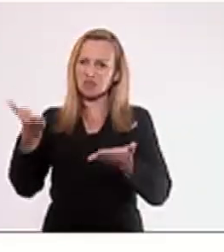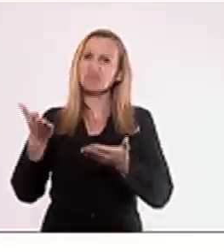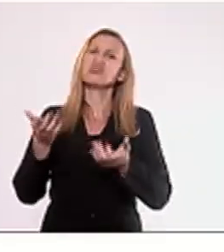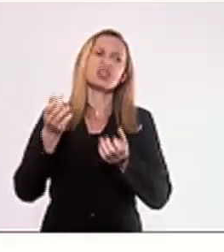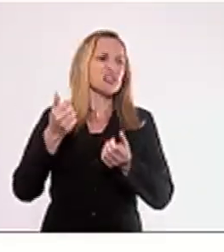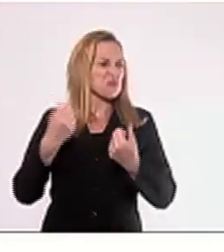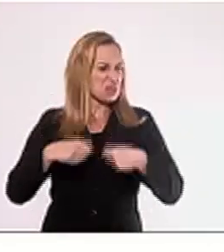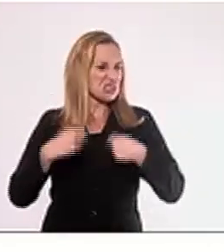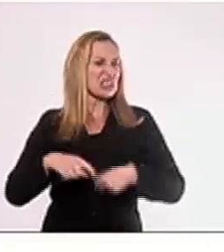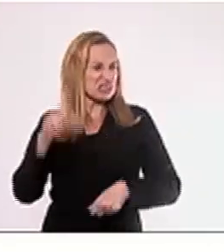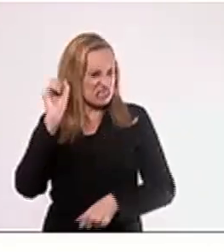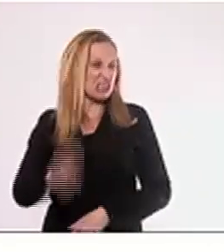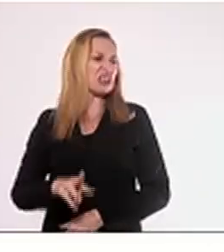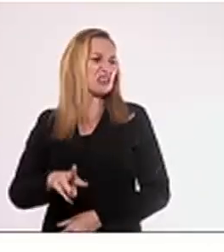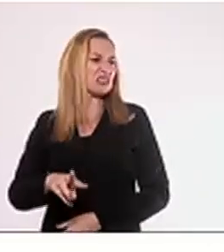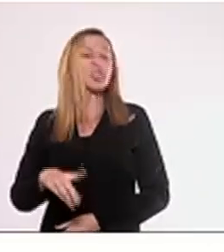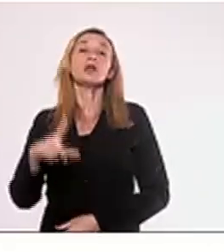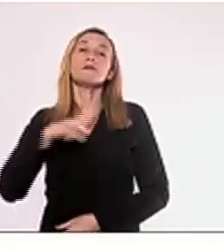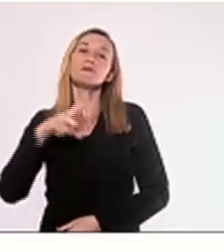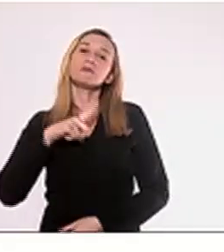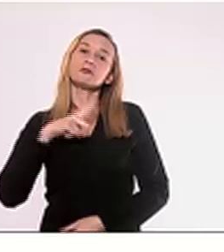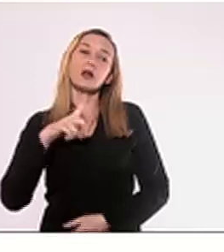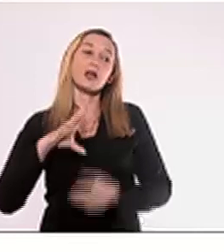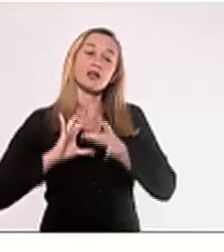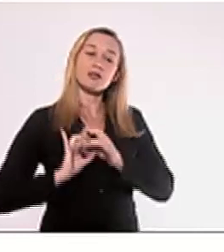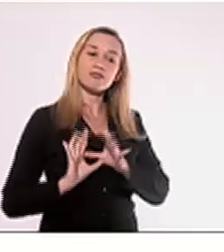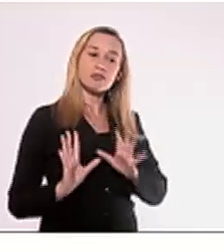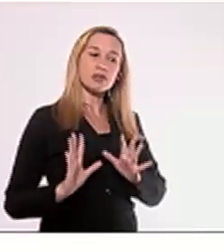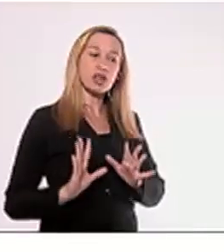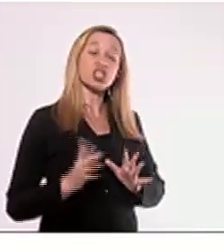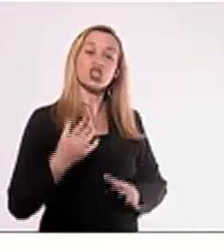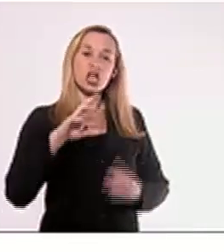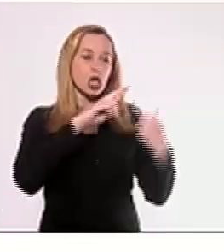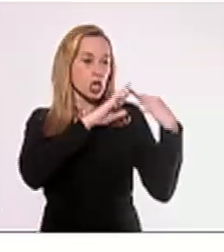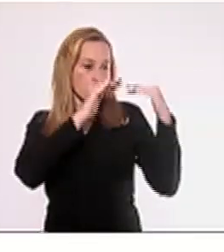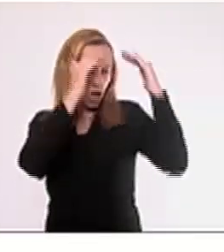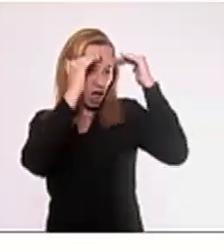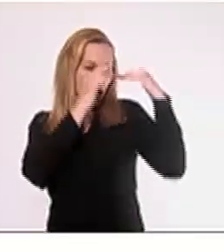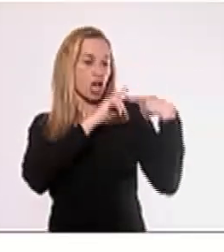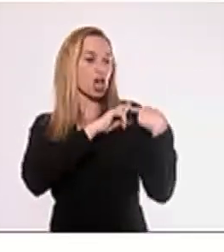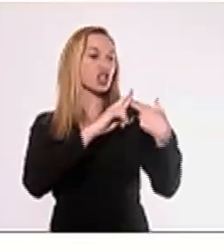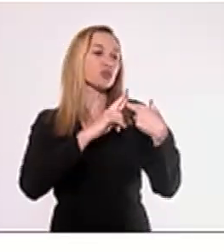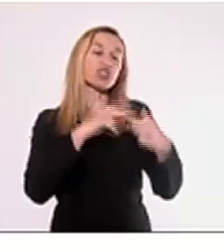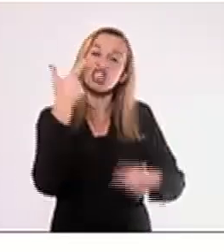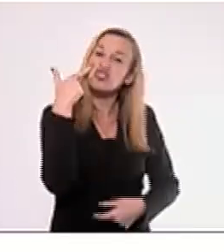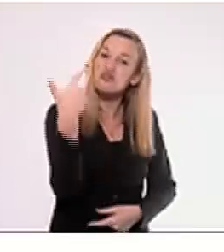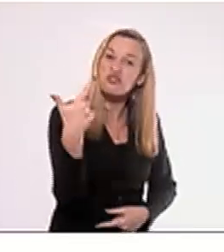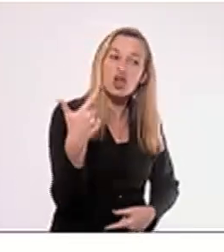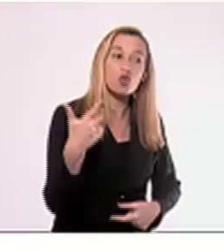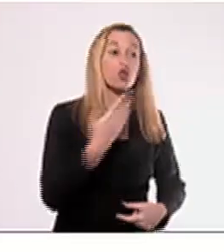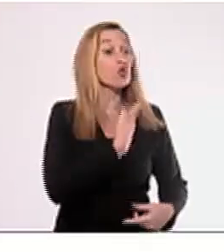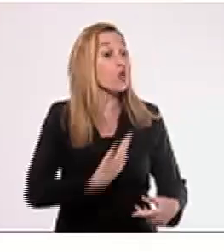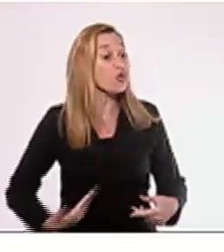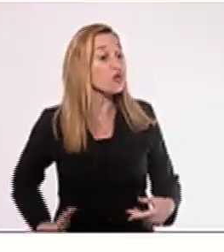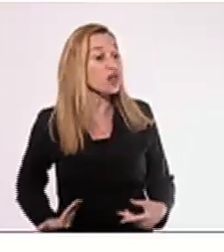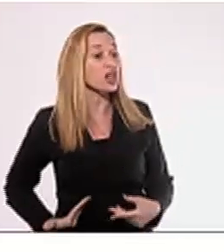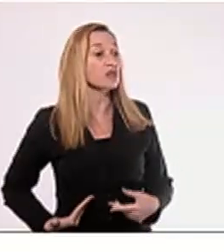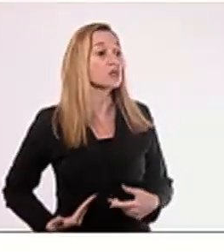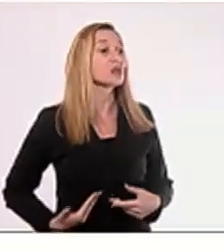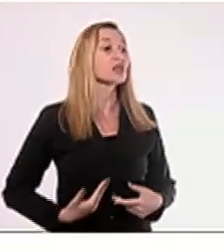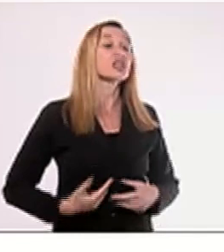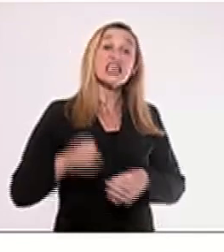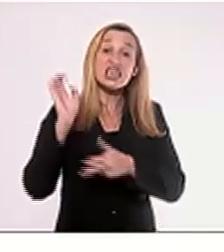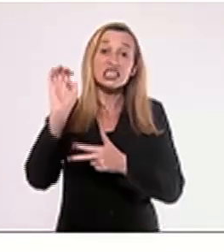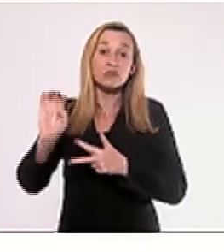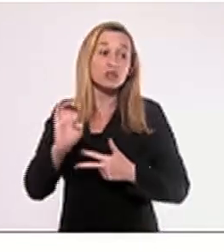sim, ter a autonomia e a responsabilidade de ver o que o governo